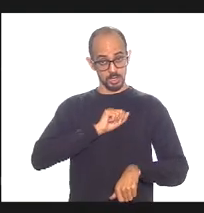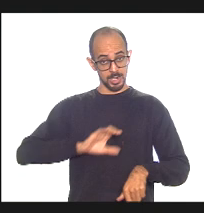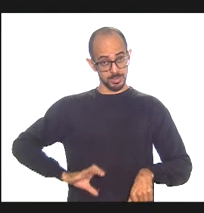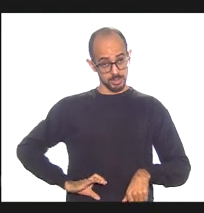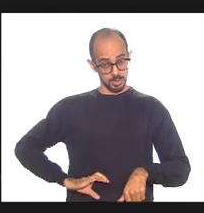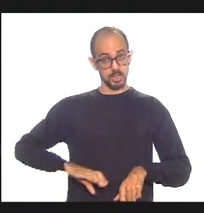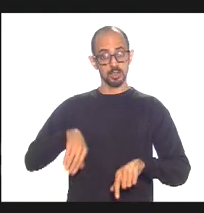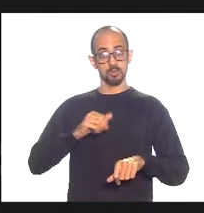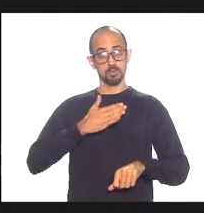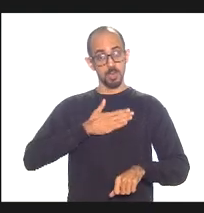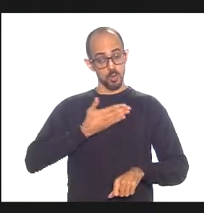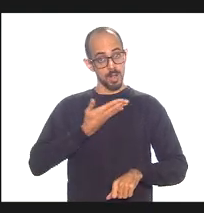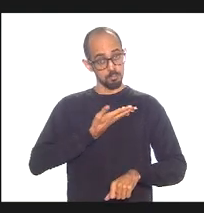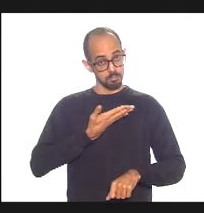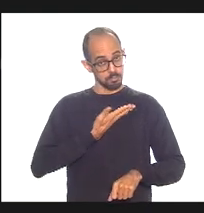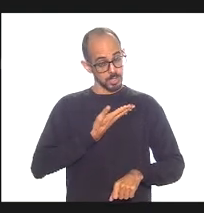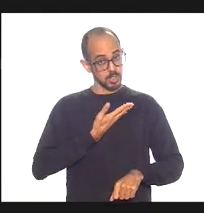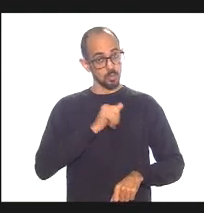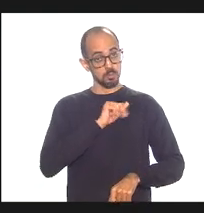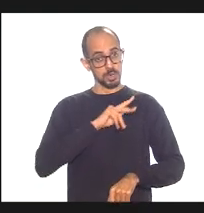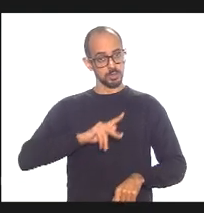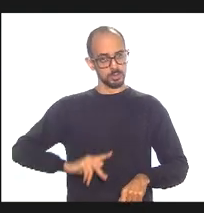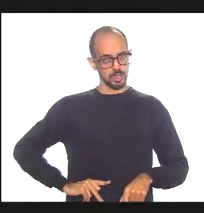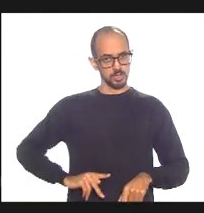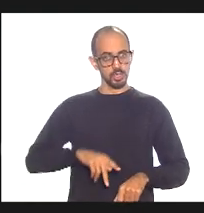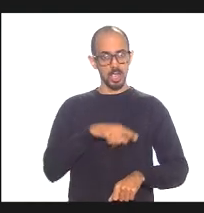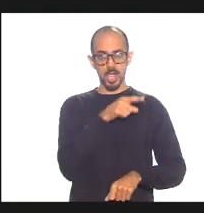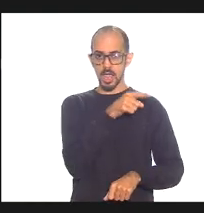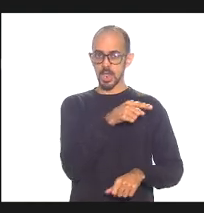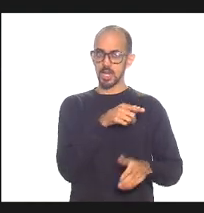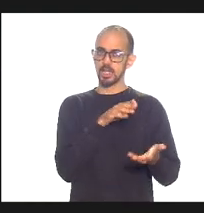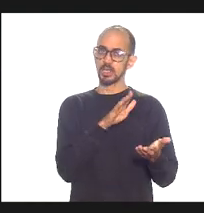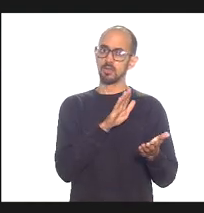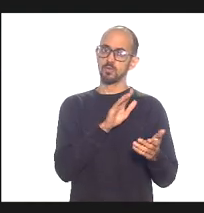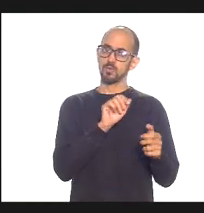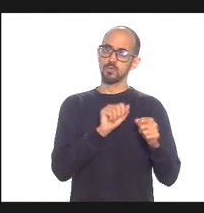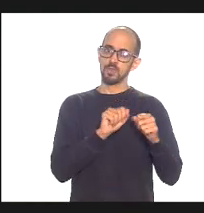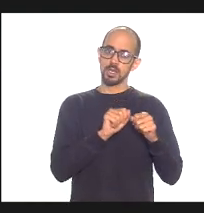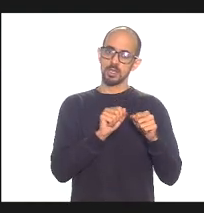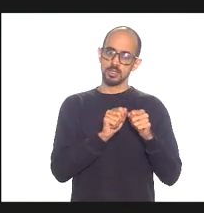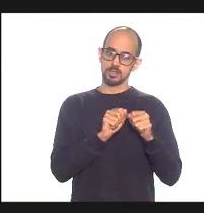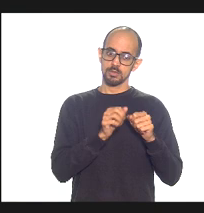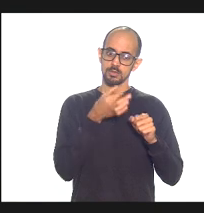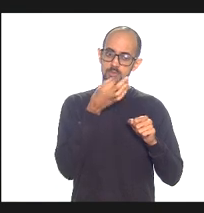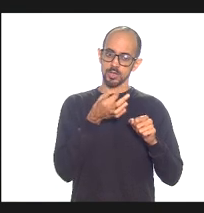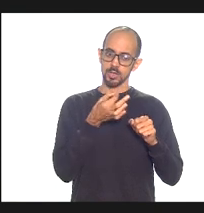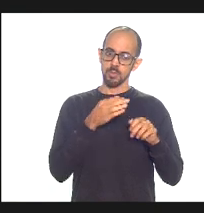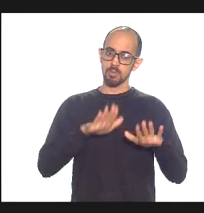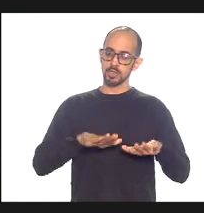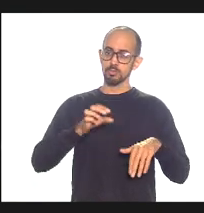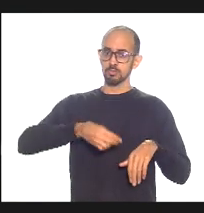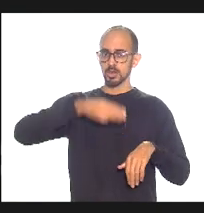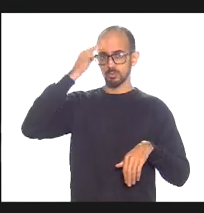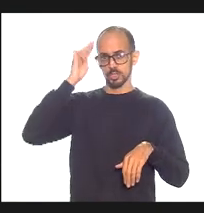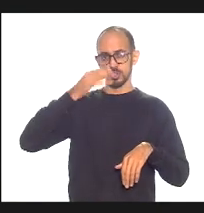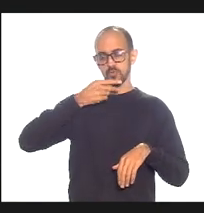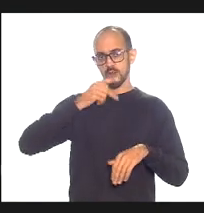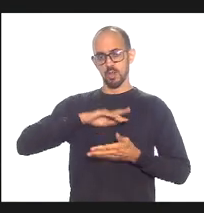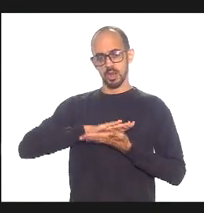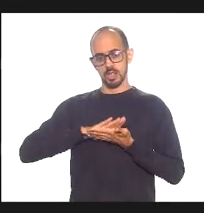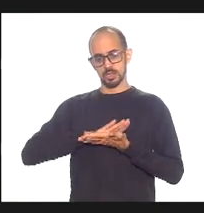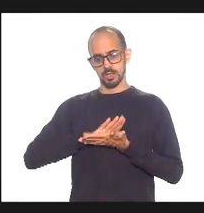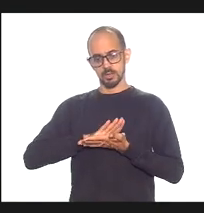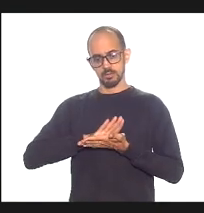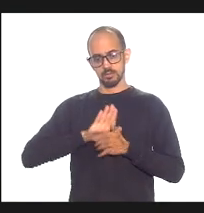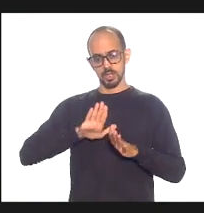presidente, ele que fez menção e um deputado, que aí o Márcio Pacheco não falou, mas eu aqui posso falar, infelizmente, o presidente não